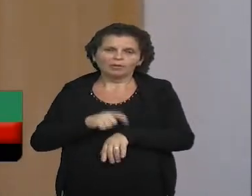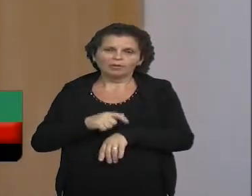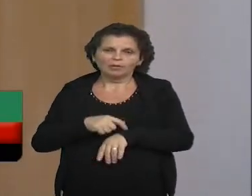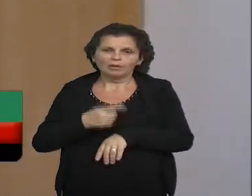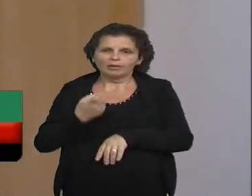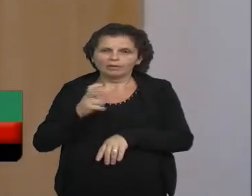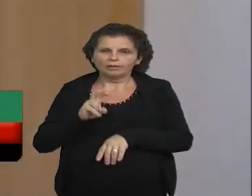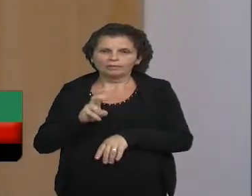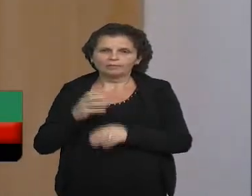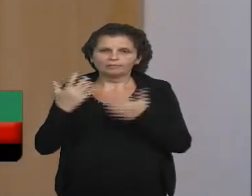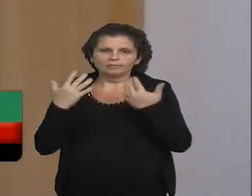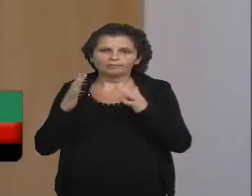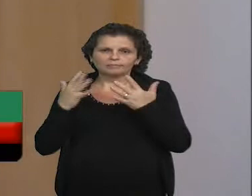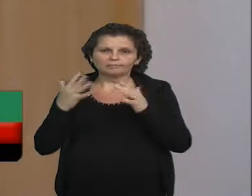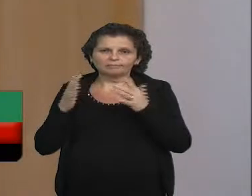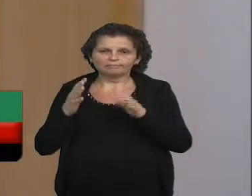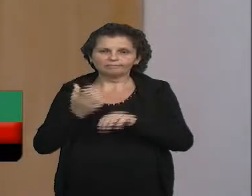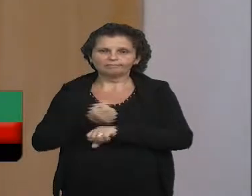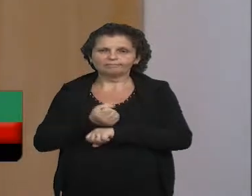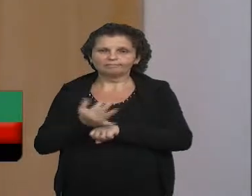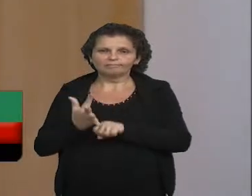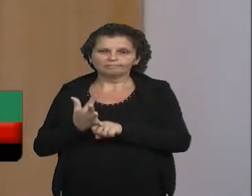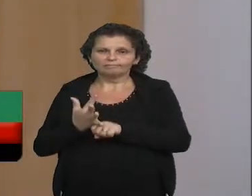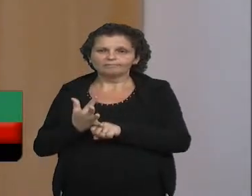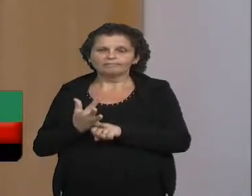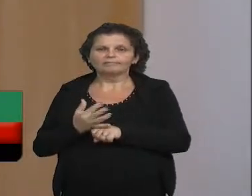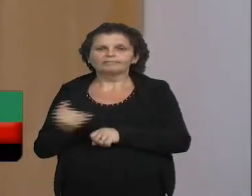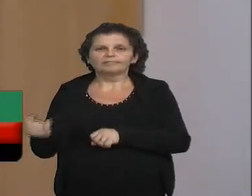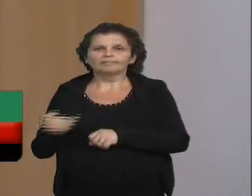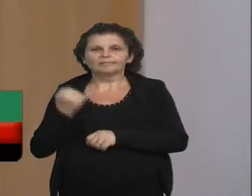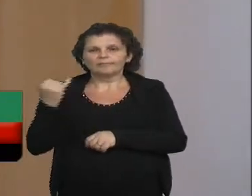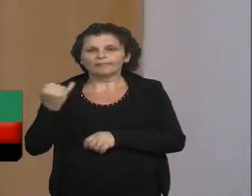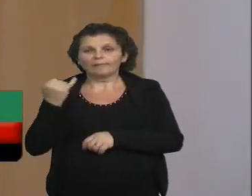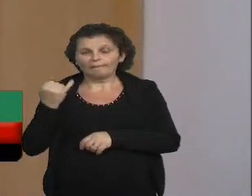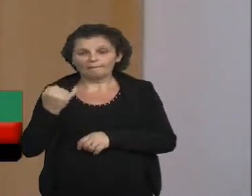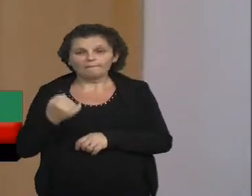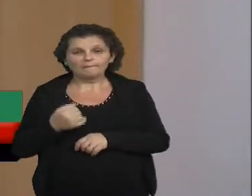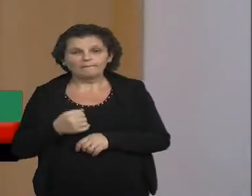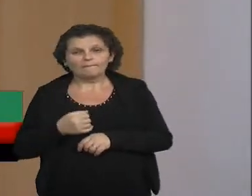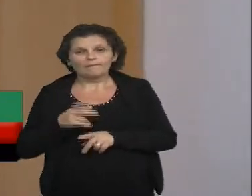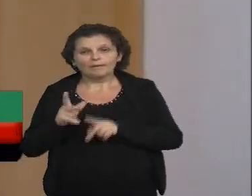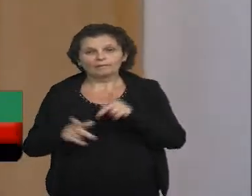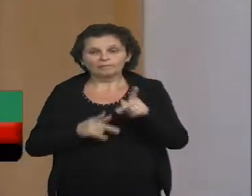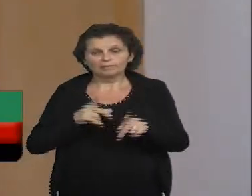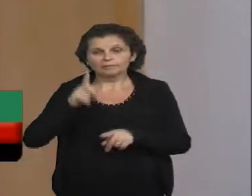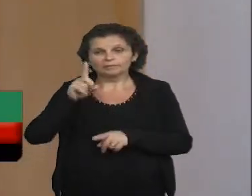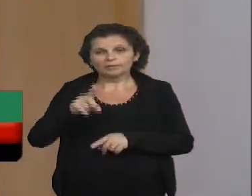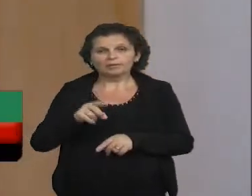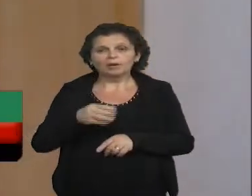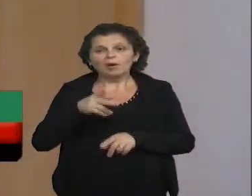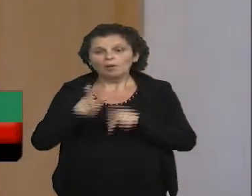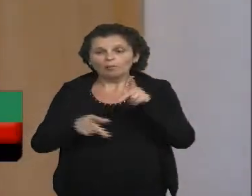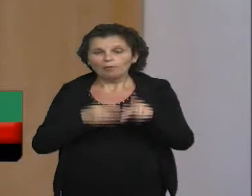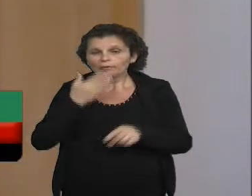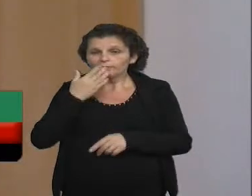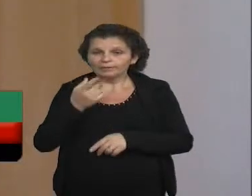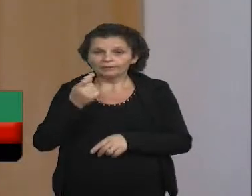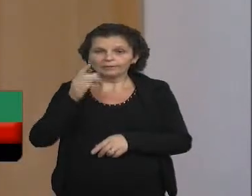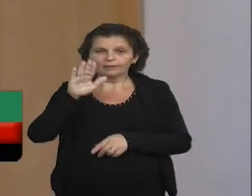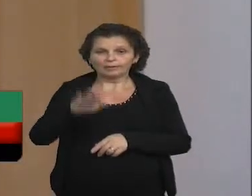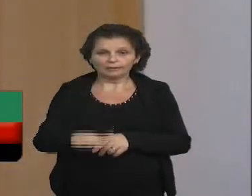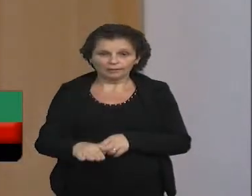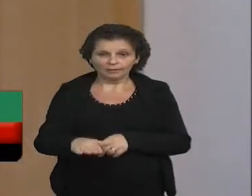horas. Parabéns, democraticamente. Isso é importante. Então, a voz do povo é a voz de Deus. O povo aí fora pede a sessão às 15 horas.